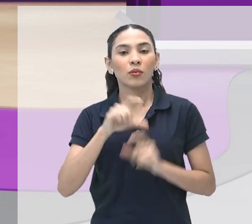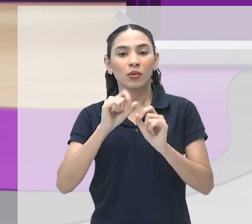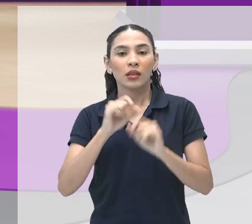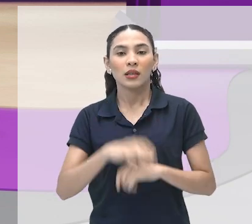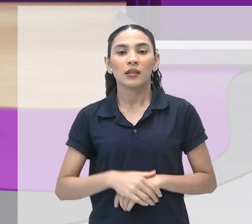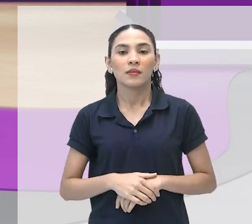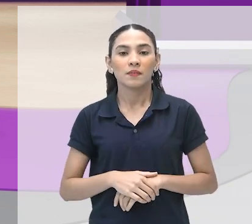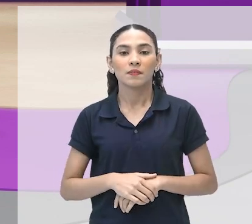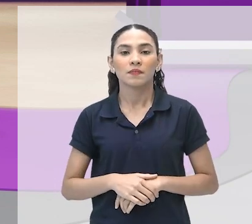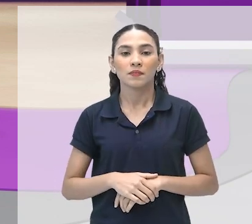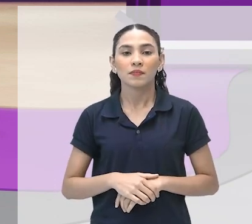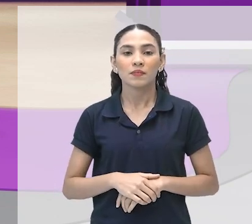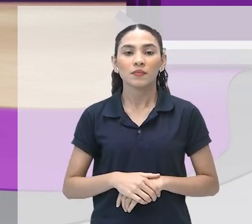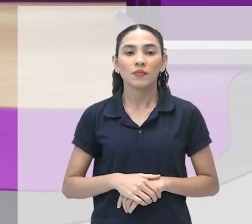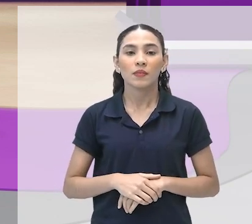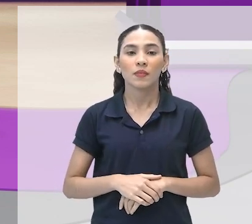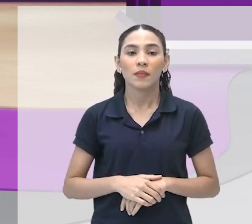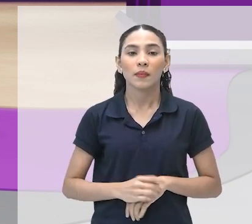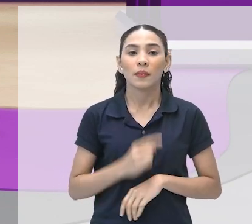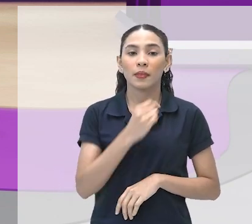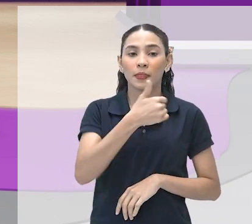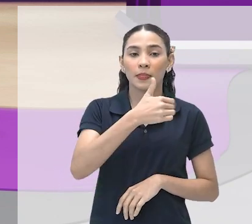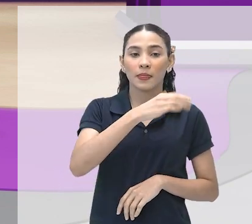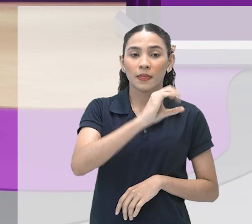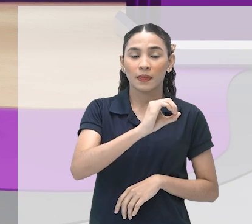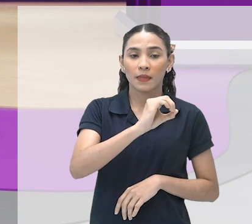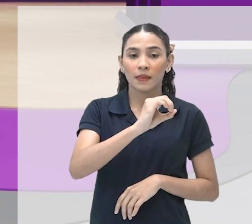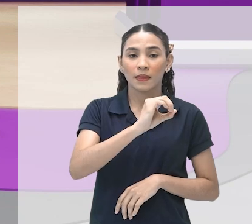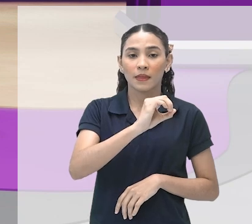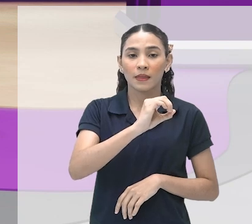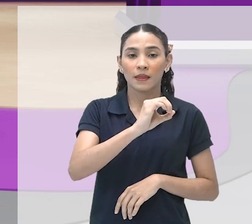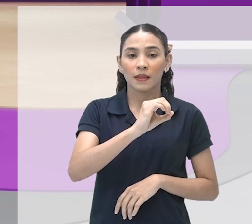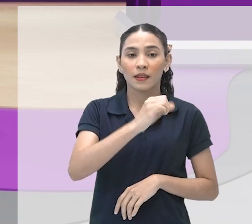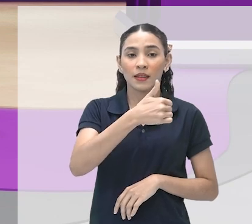seguinte, ele equivale a